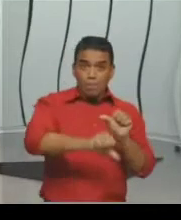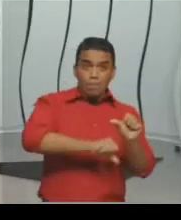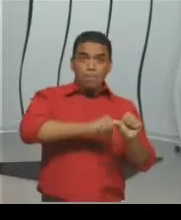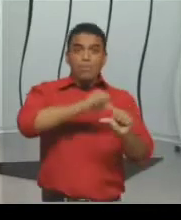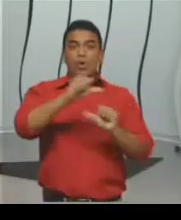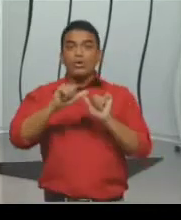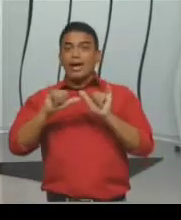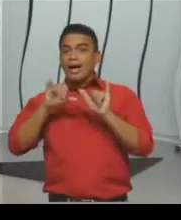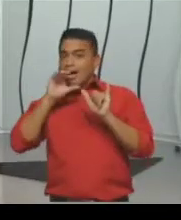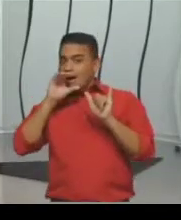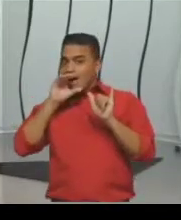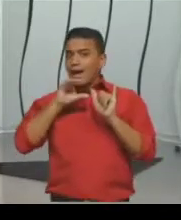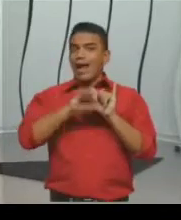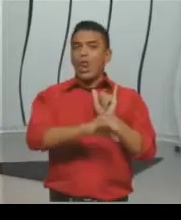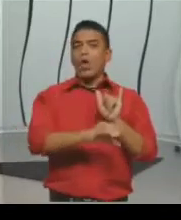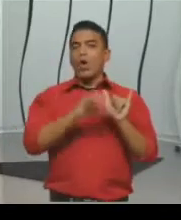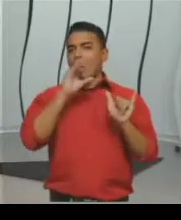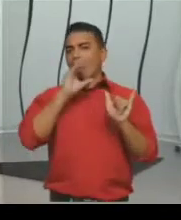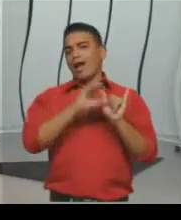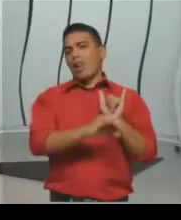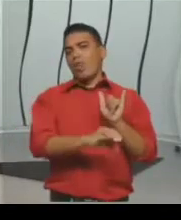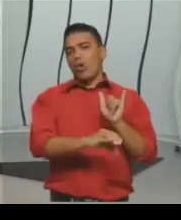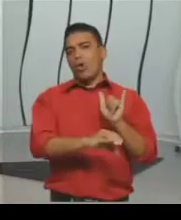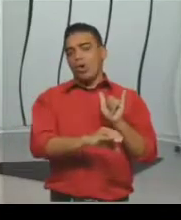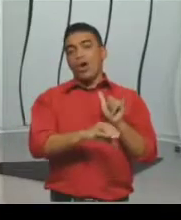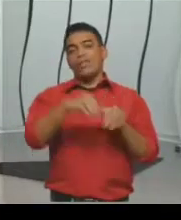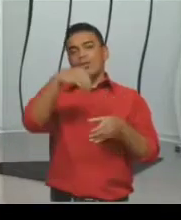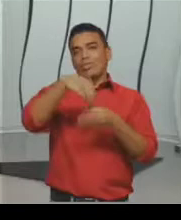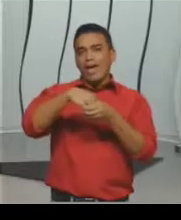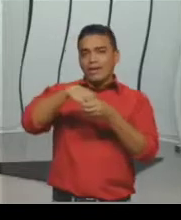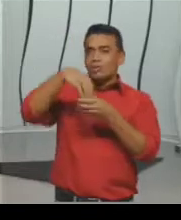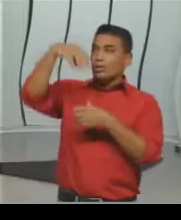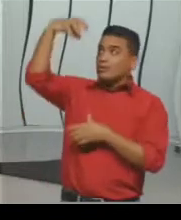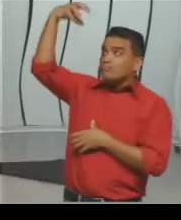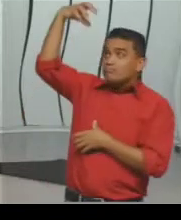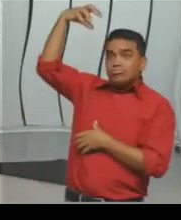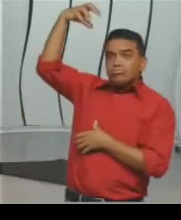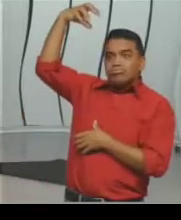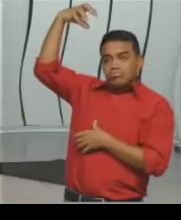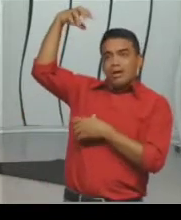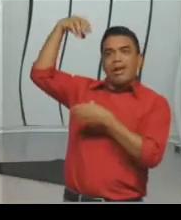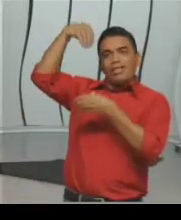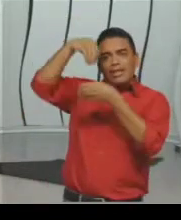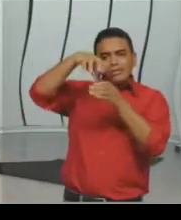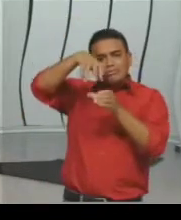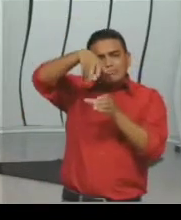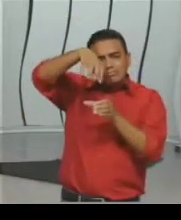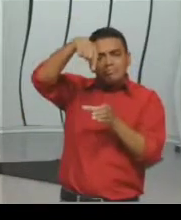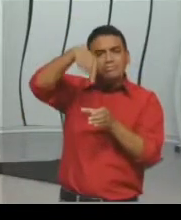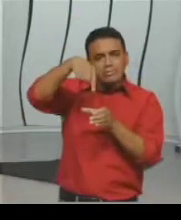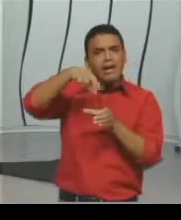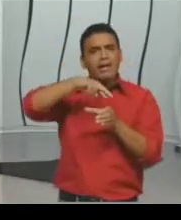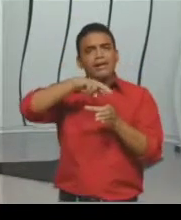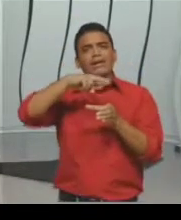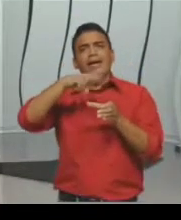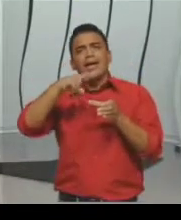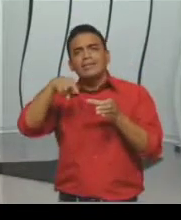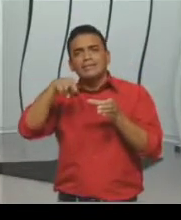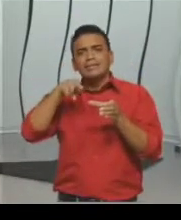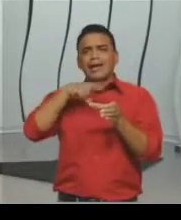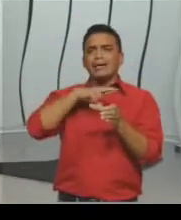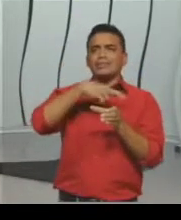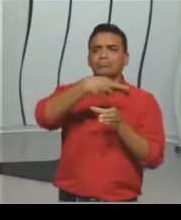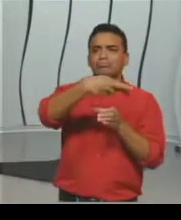em calor. E é isso que você tem dentro do chuveiro, e é o que nós chamamos de resistência, né? Então, voltando aqui na resistência que eu